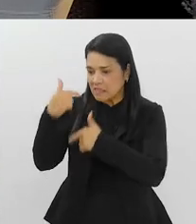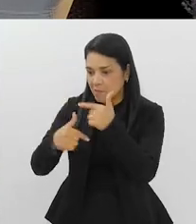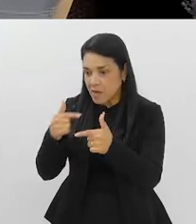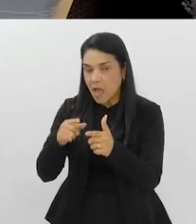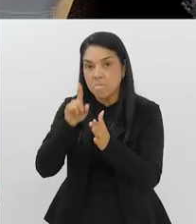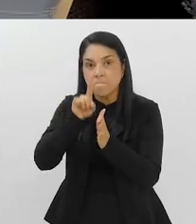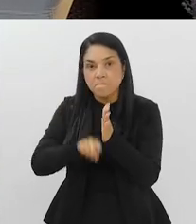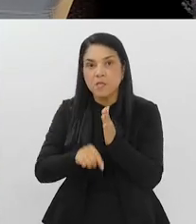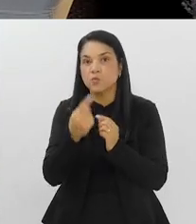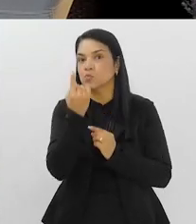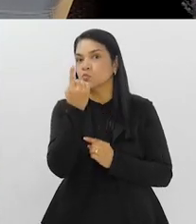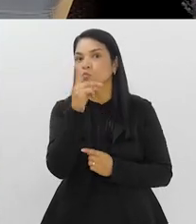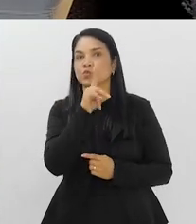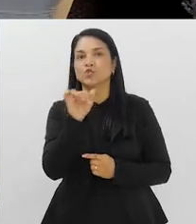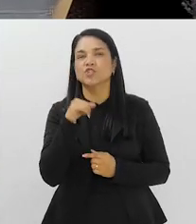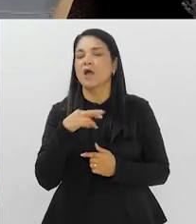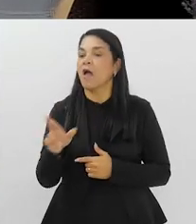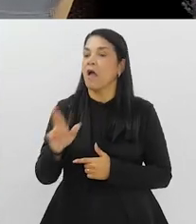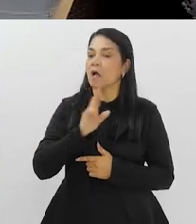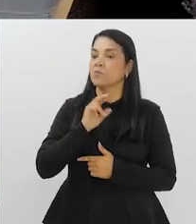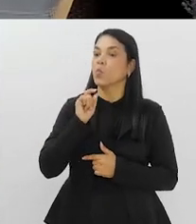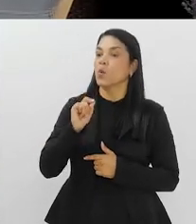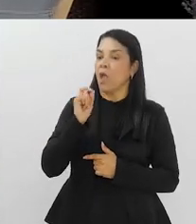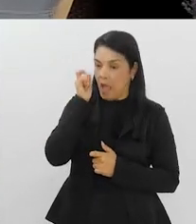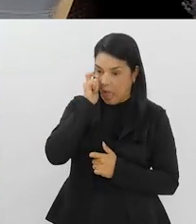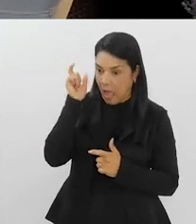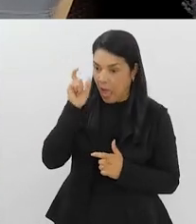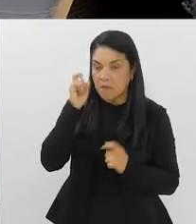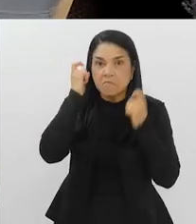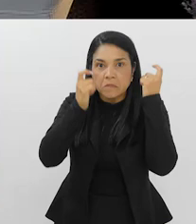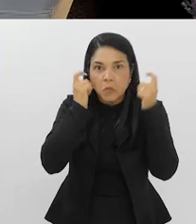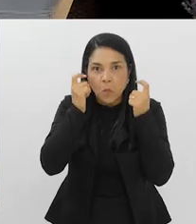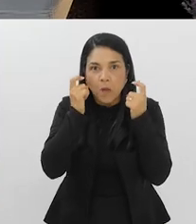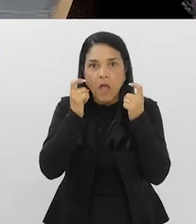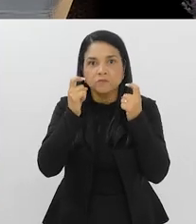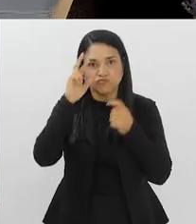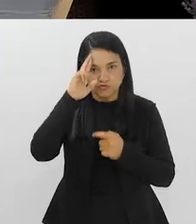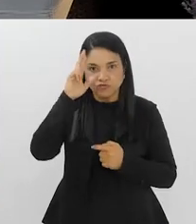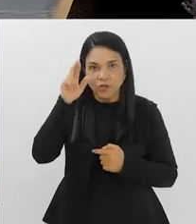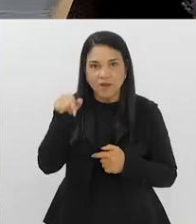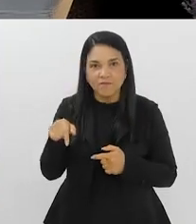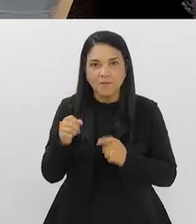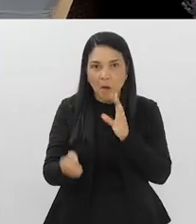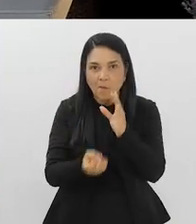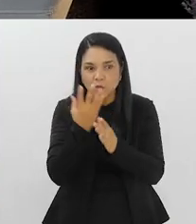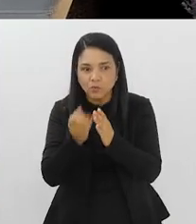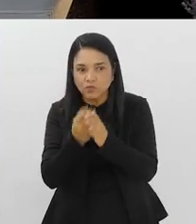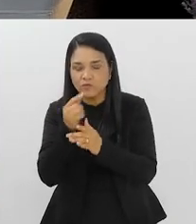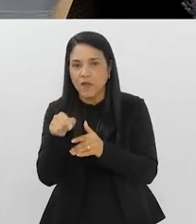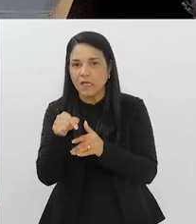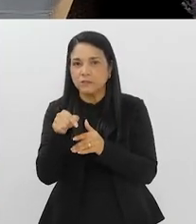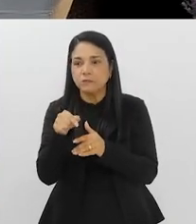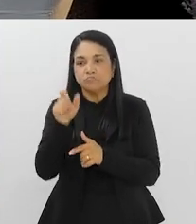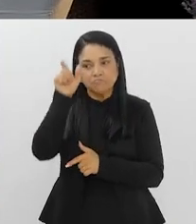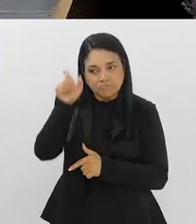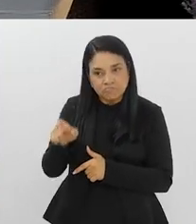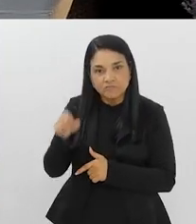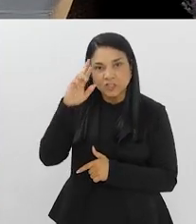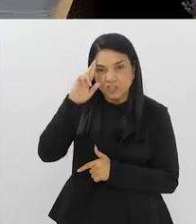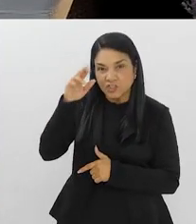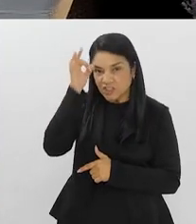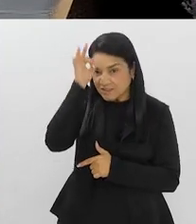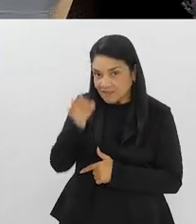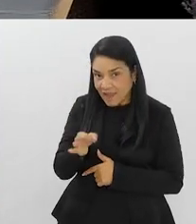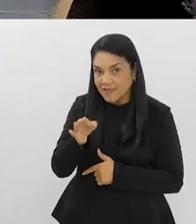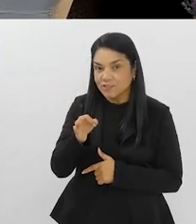vai trabalhar menos um dia, né? Ele já arregala o olho e fica preocupado aí com a sua produtividade. Ele acaba entendendo